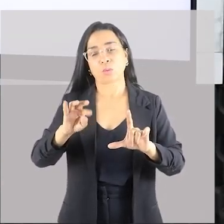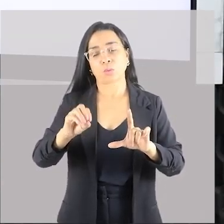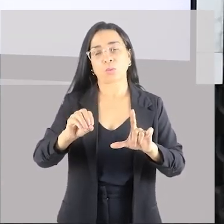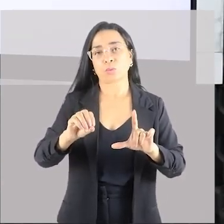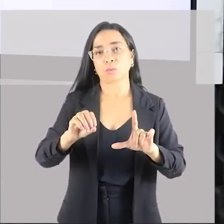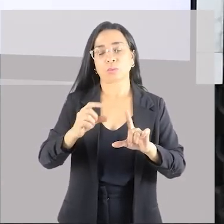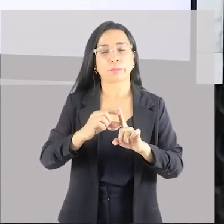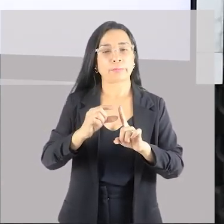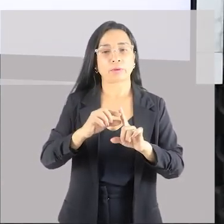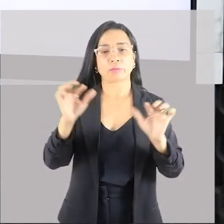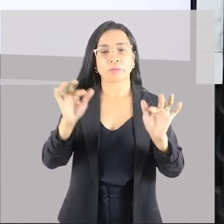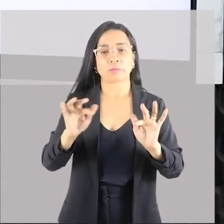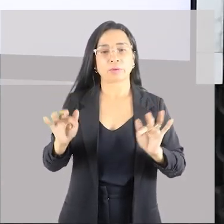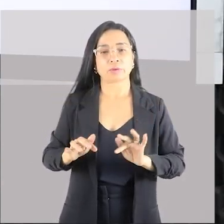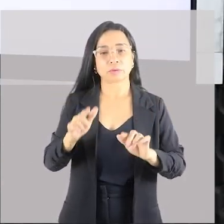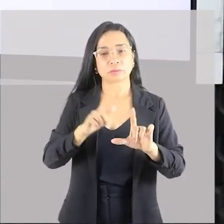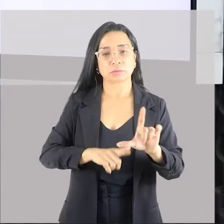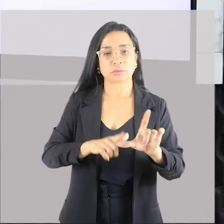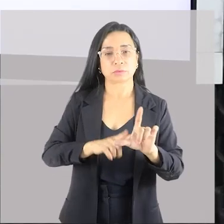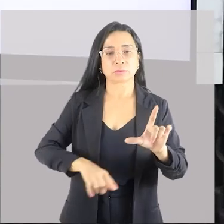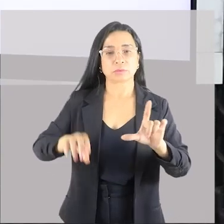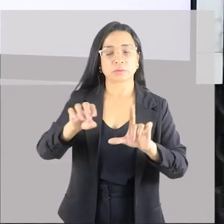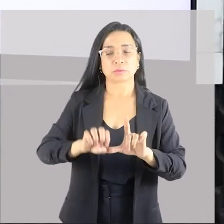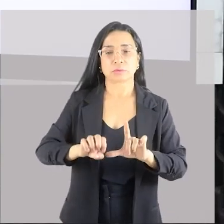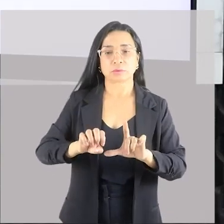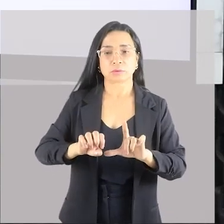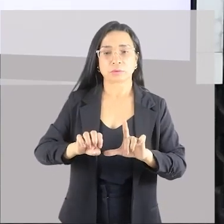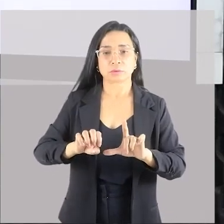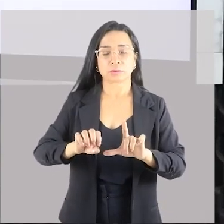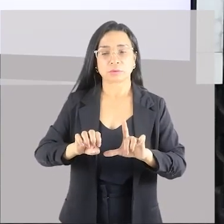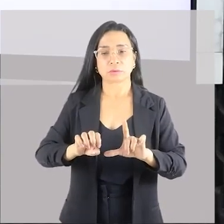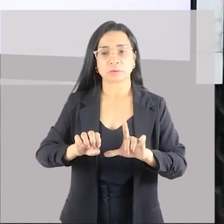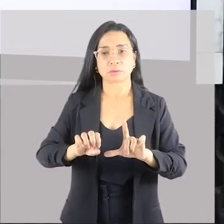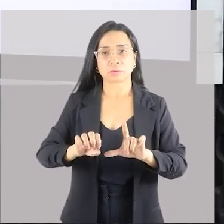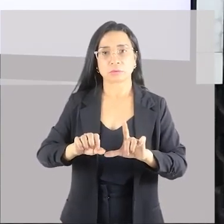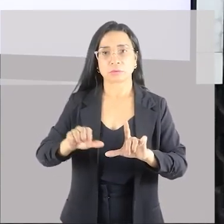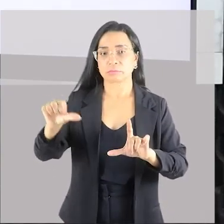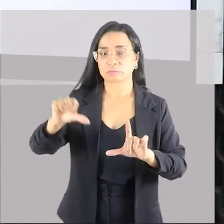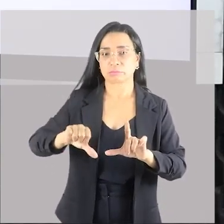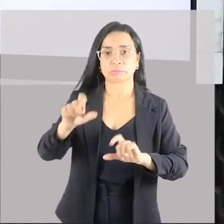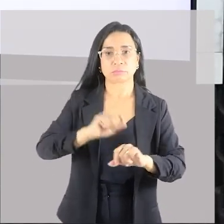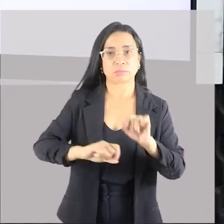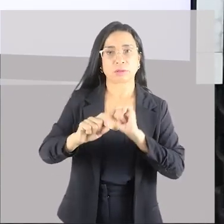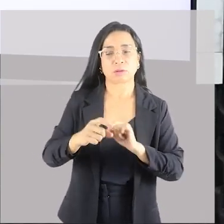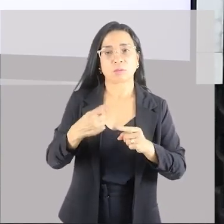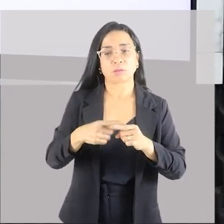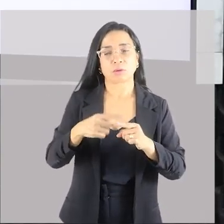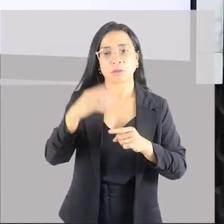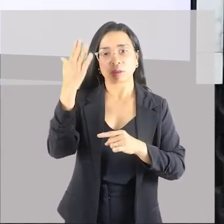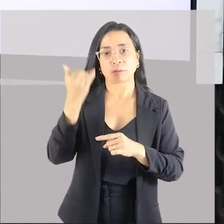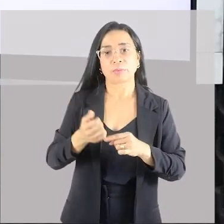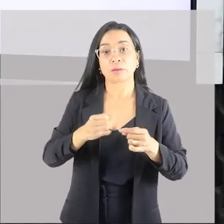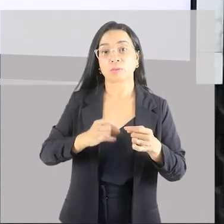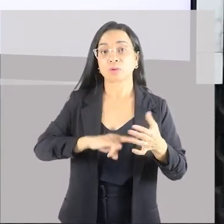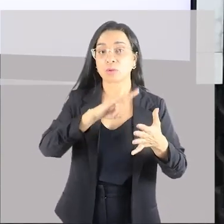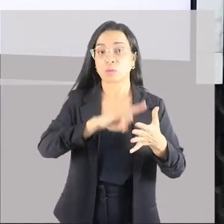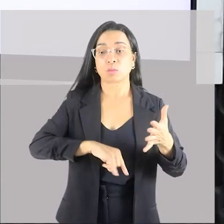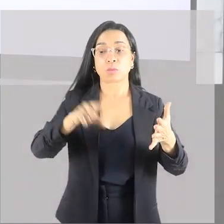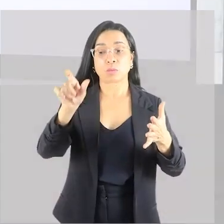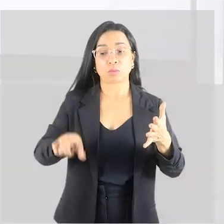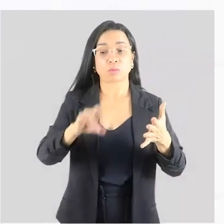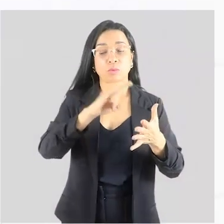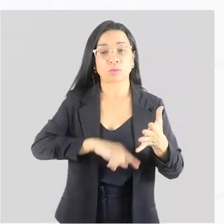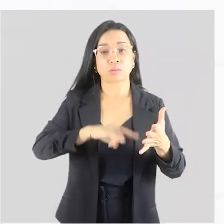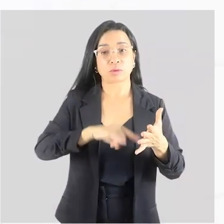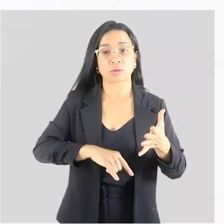instituições sociais expressam a natureza humana, pois o homem é um ser político, piorou, porque nós sabemos que os contratualistas questionam, criticam